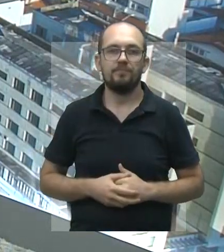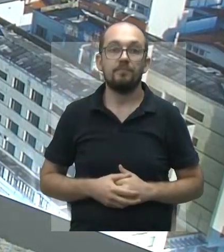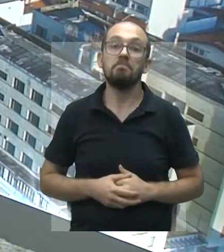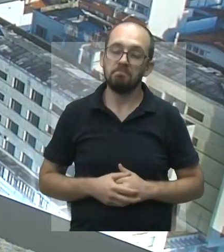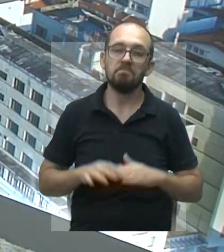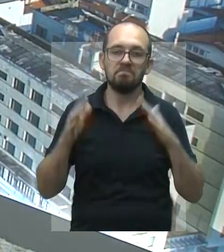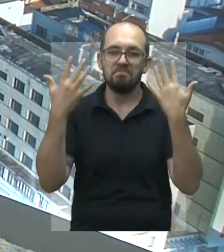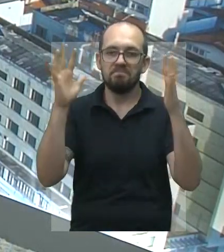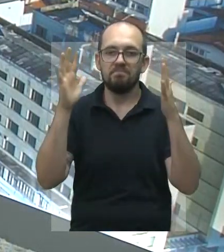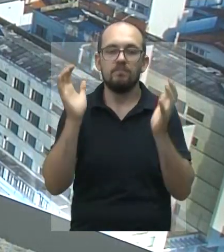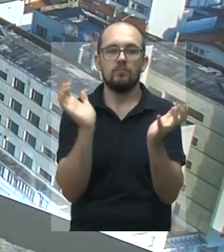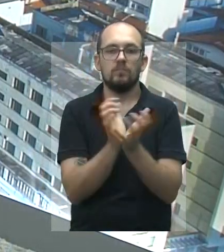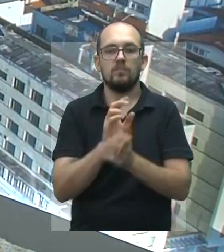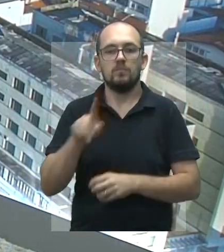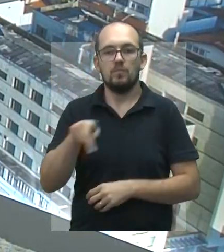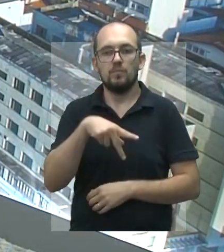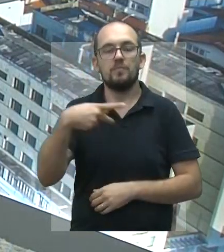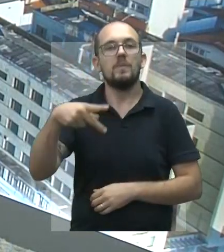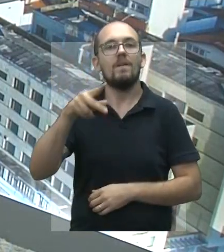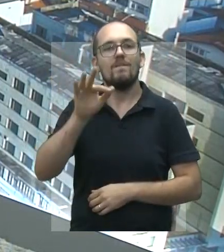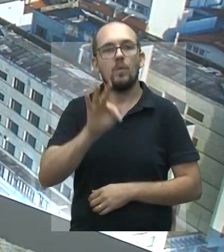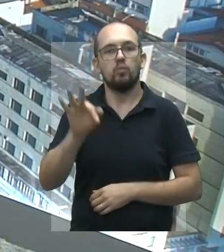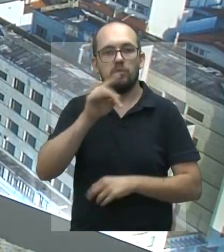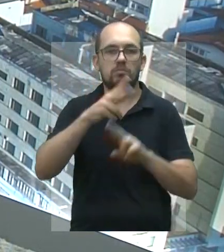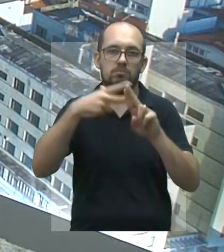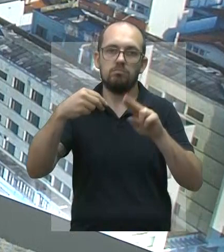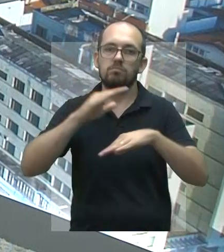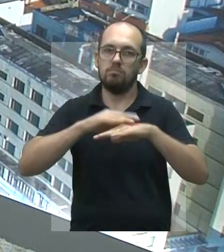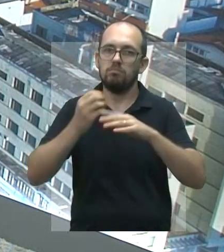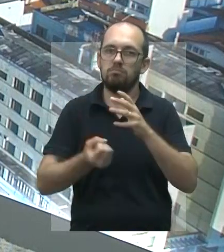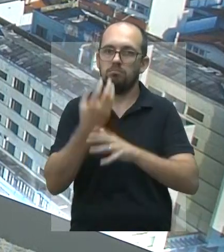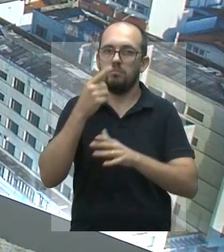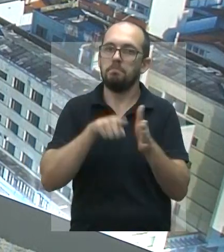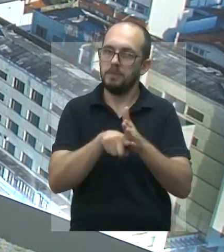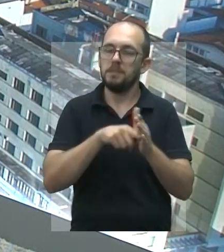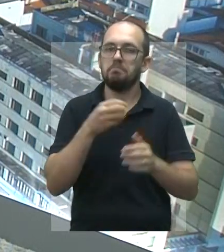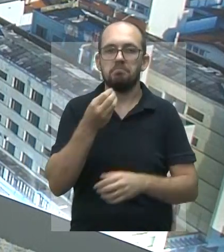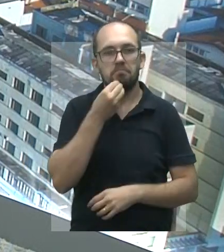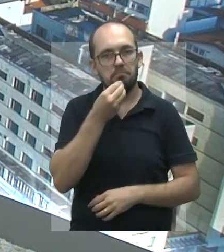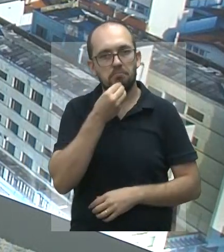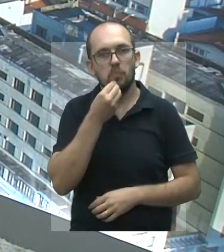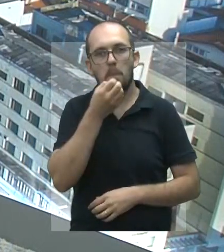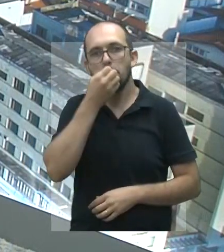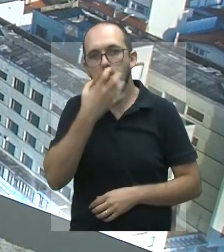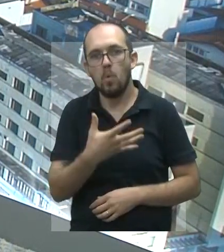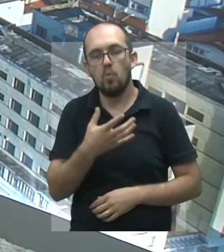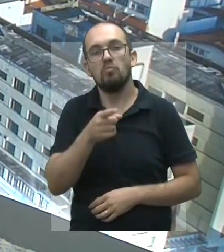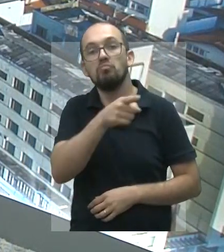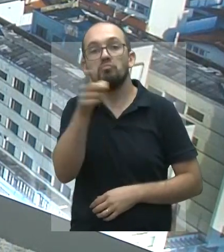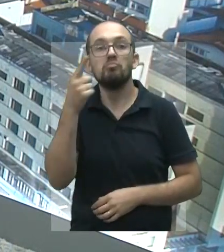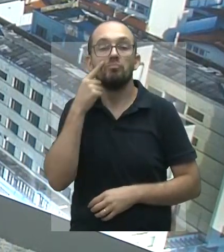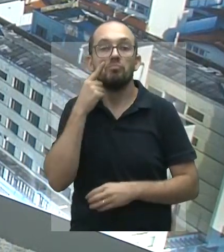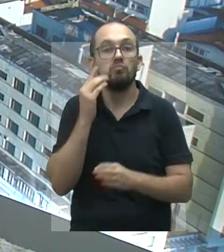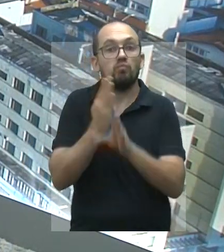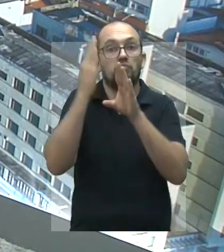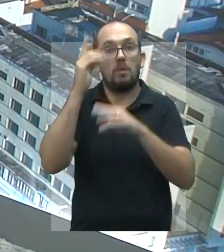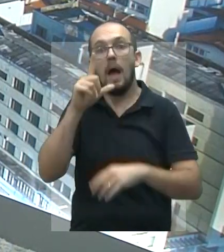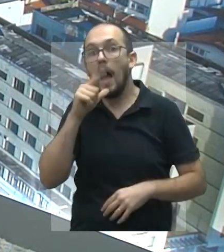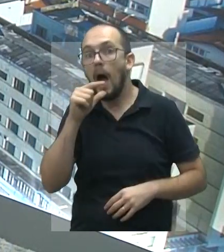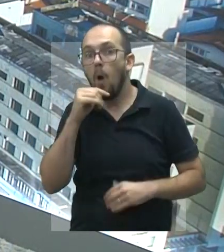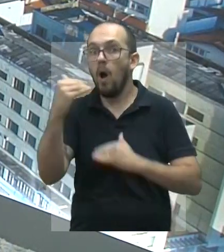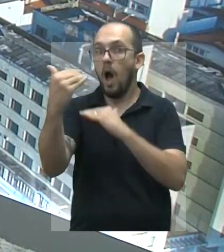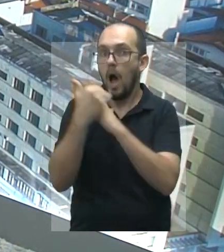aos educadores aí da Faculdade de Medicina pela iniciativa. É uma ótima oportunidade de você descobrir os efeitos da